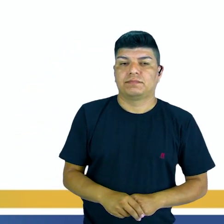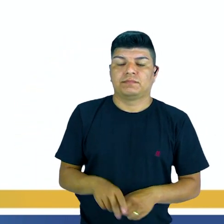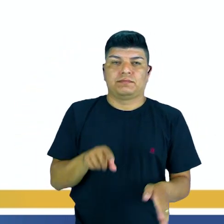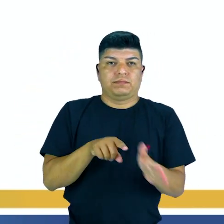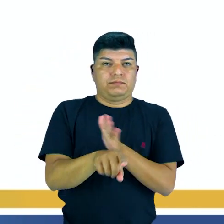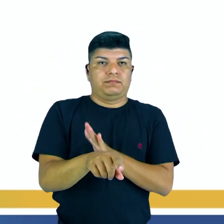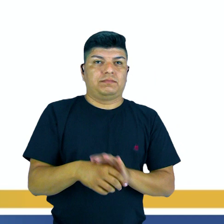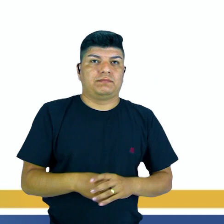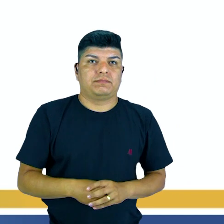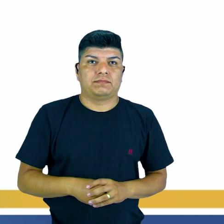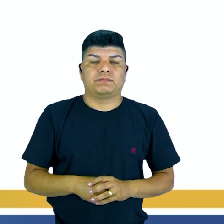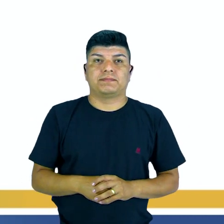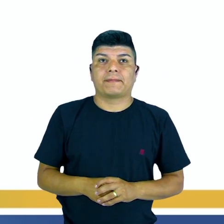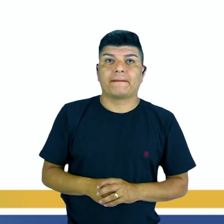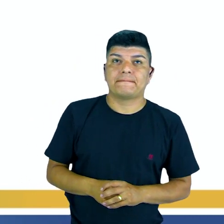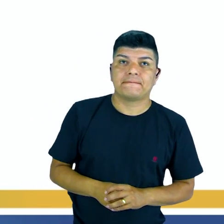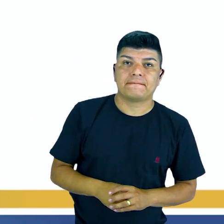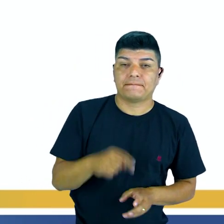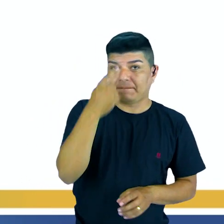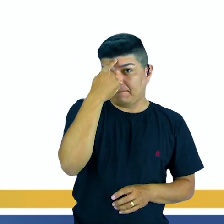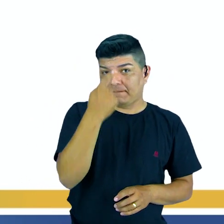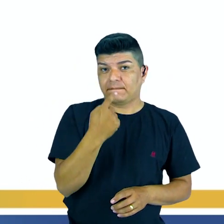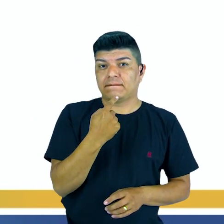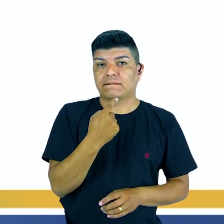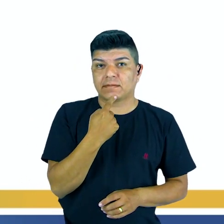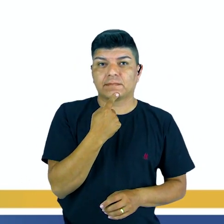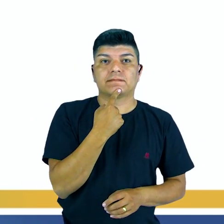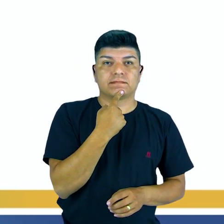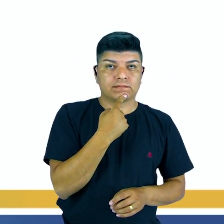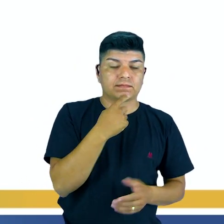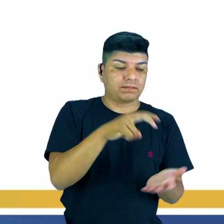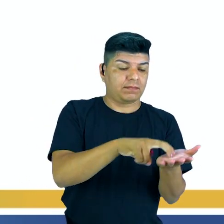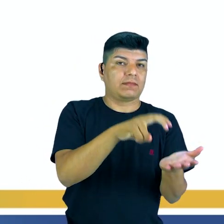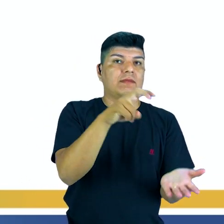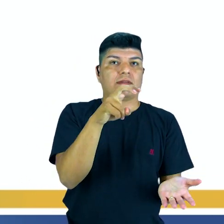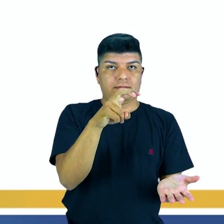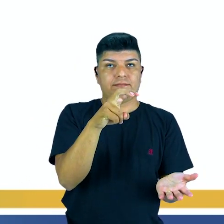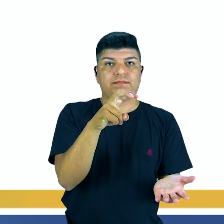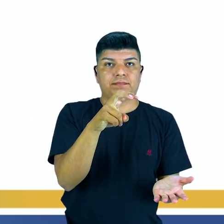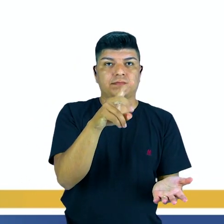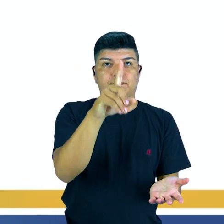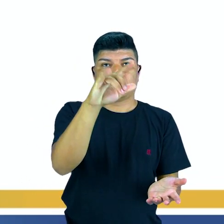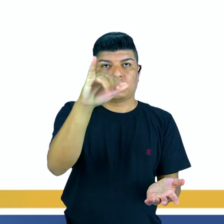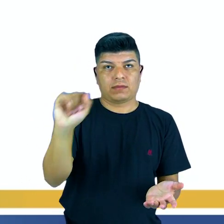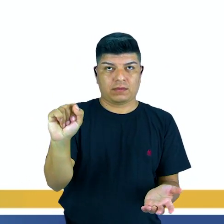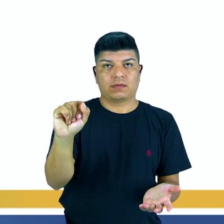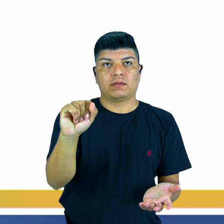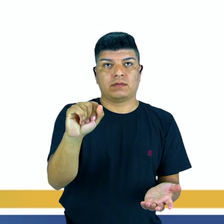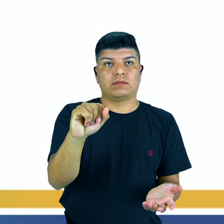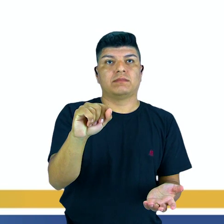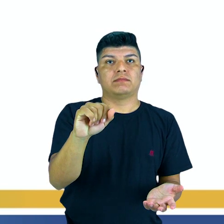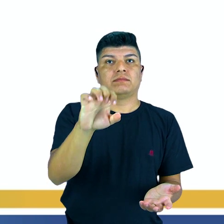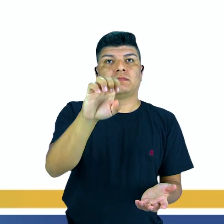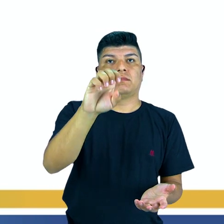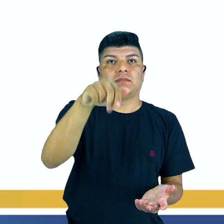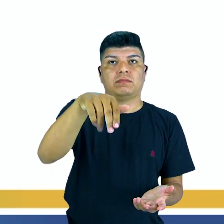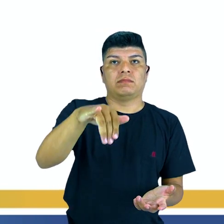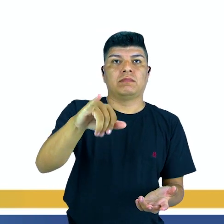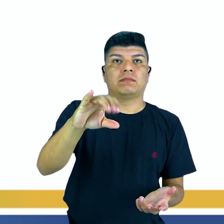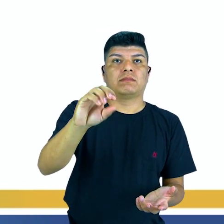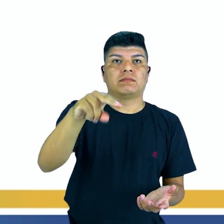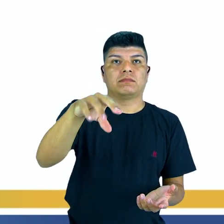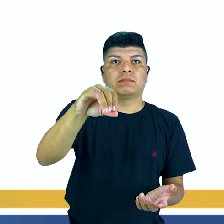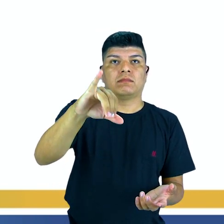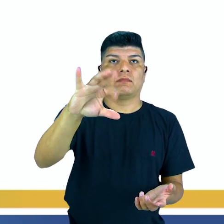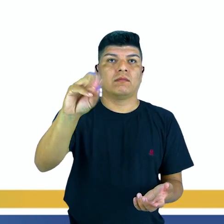questão. Considerando que a imagem a seguir foi retratada pela manhã em um dia de equinócio, e que o braço